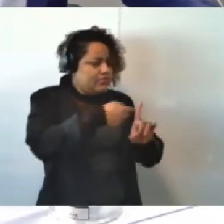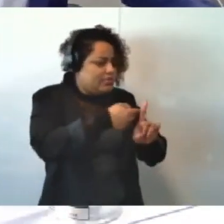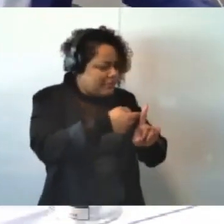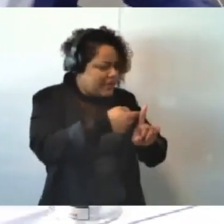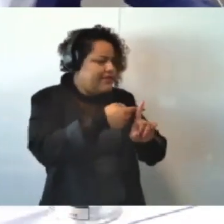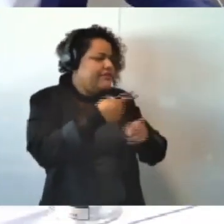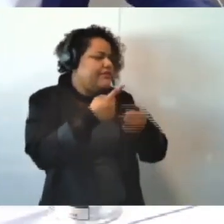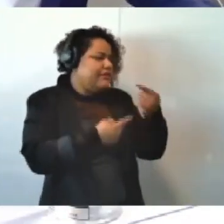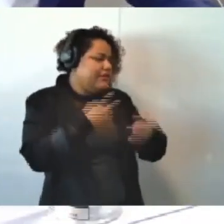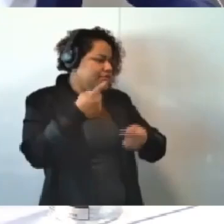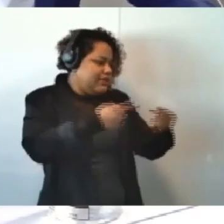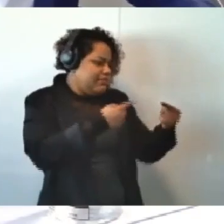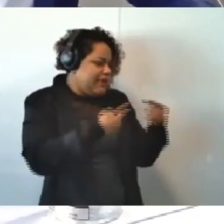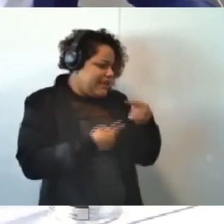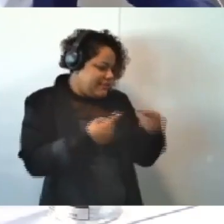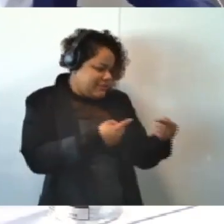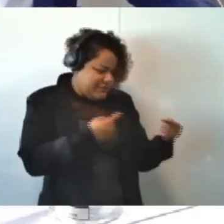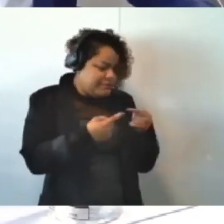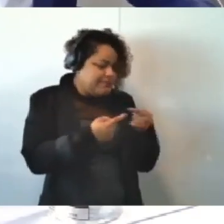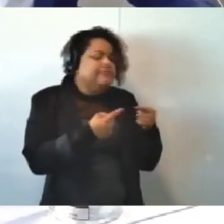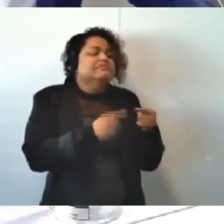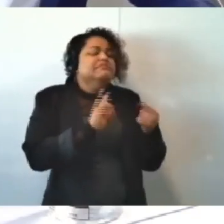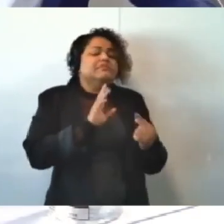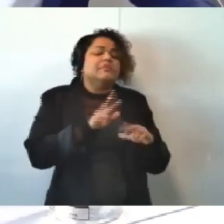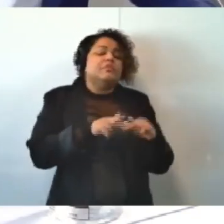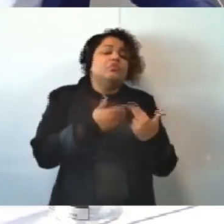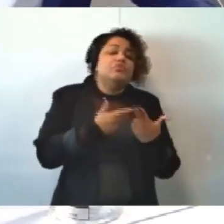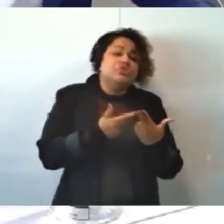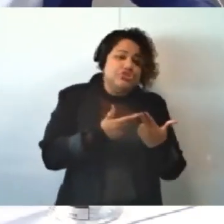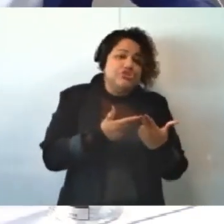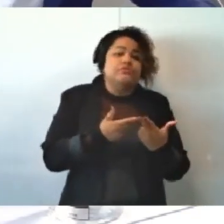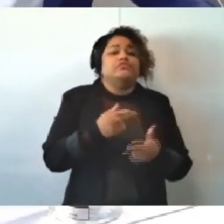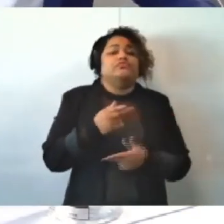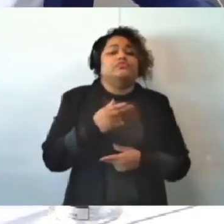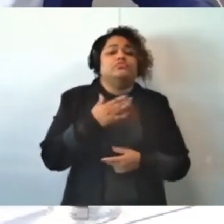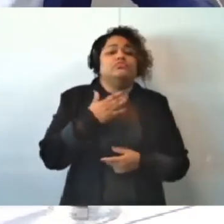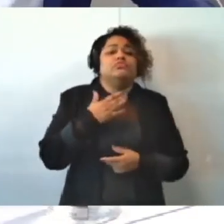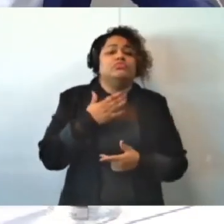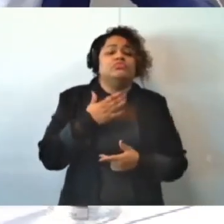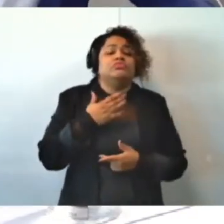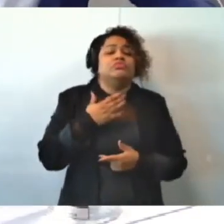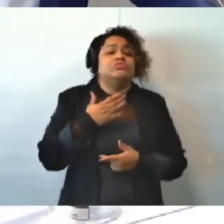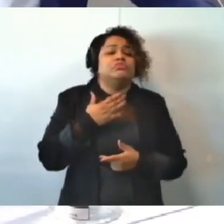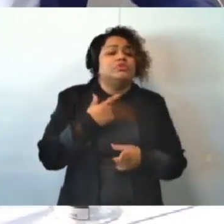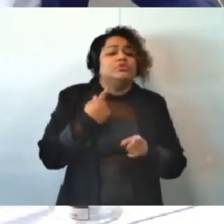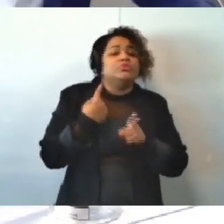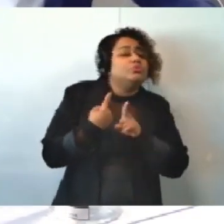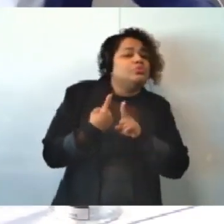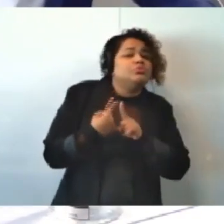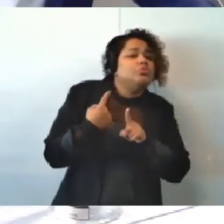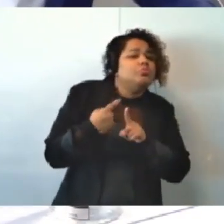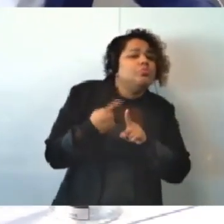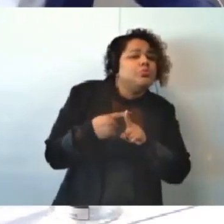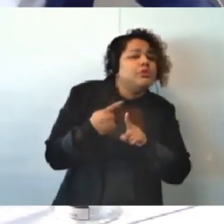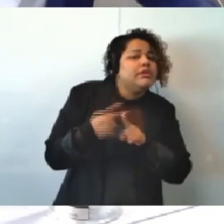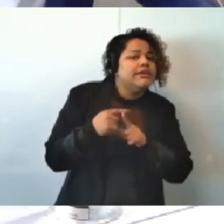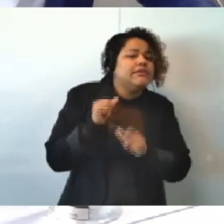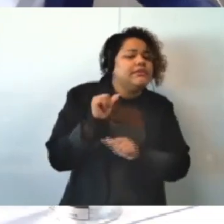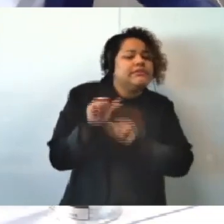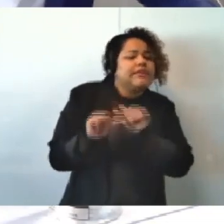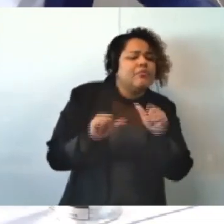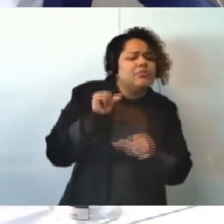o motivo ao qual eles estão trocando a via, ou estão mudando, não entendi muito bem